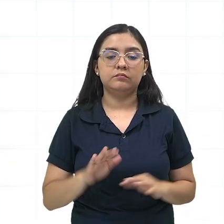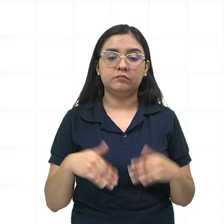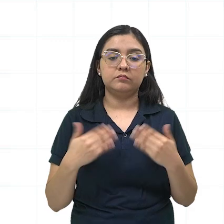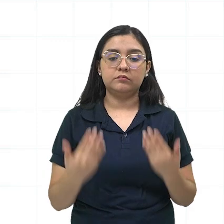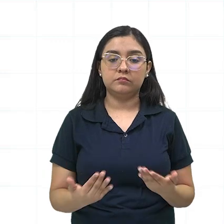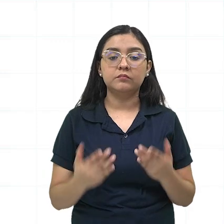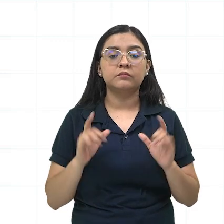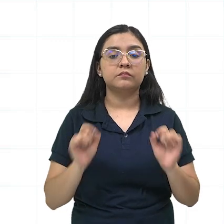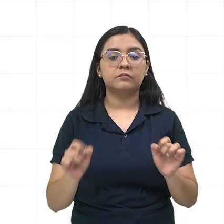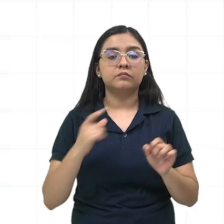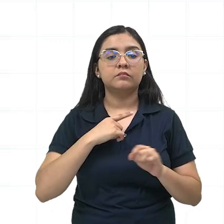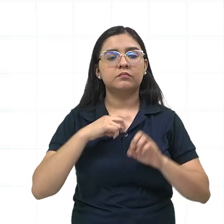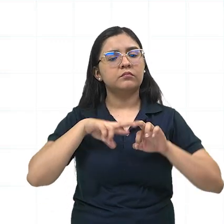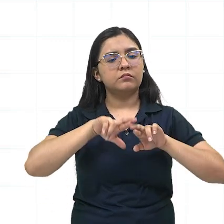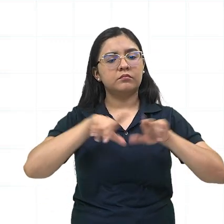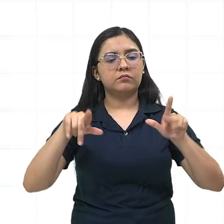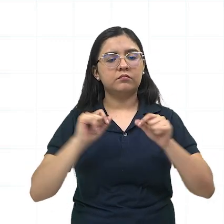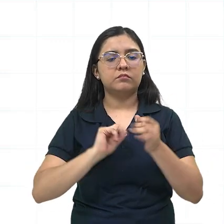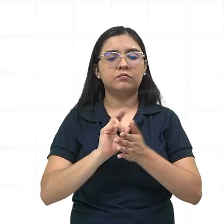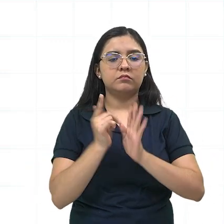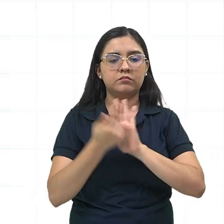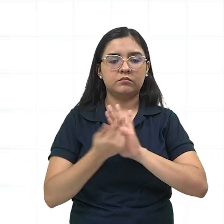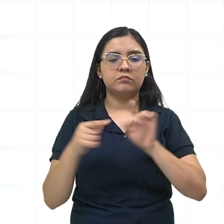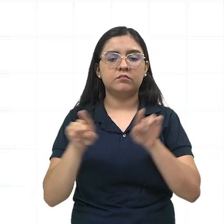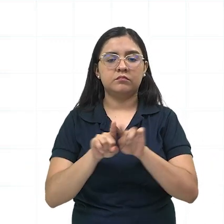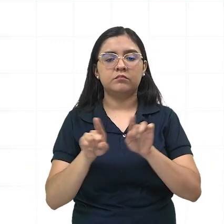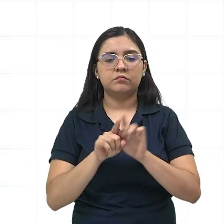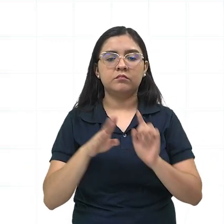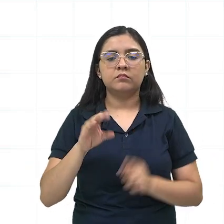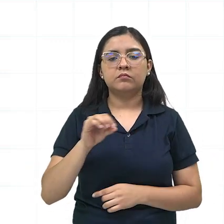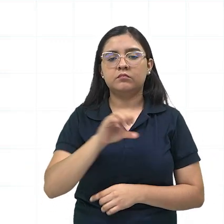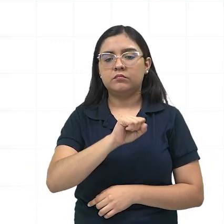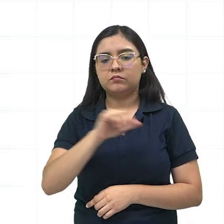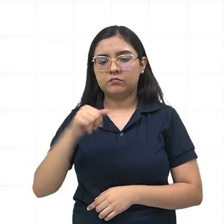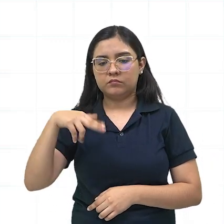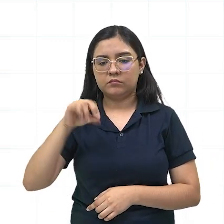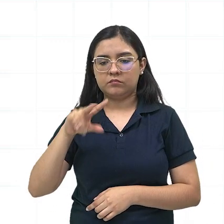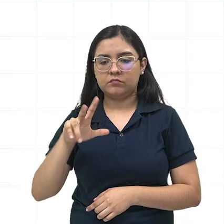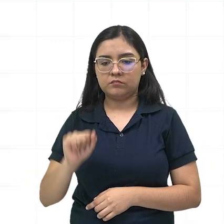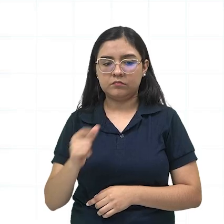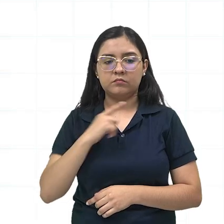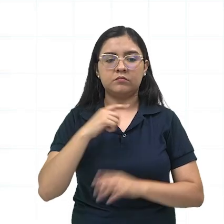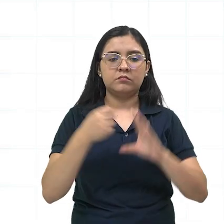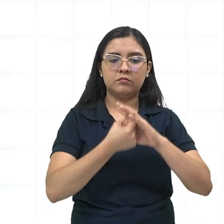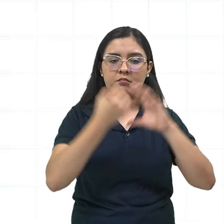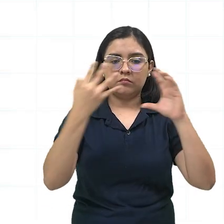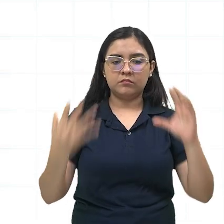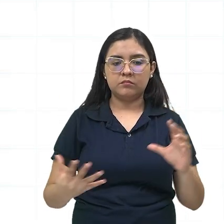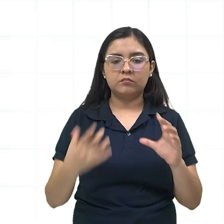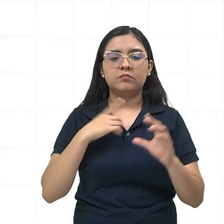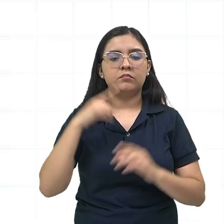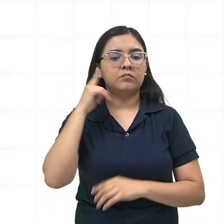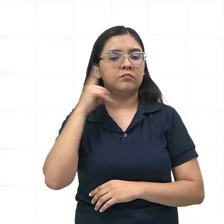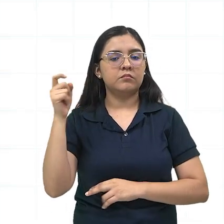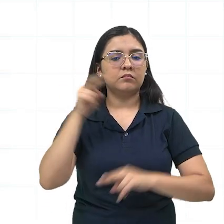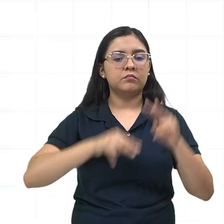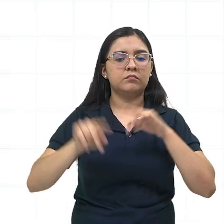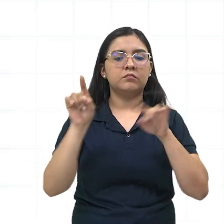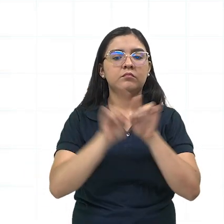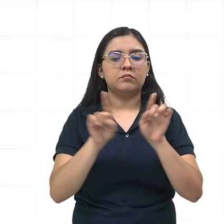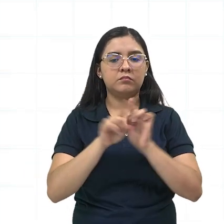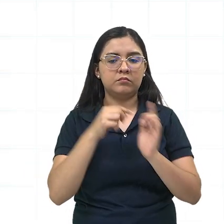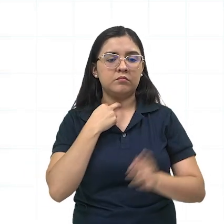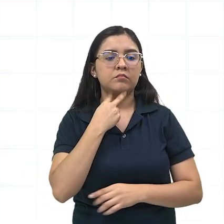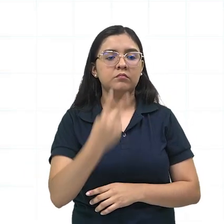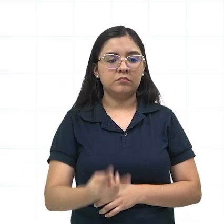Dessa forma, diferente de gêneros nacionais como a bossa nova, que possuía características sonora, visual e até